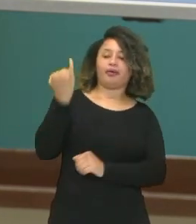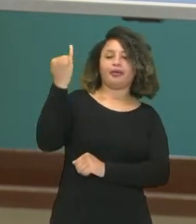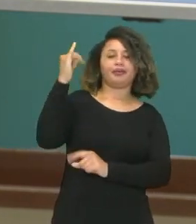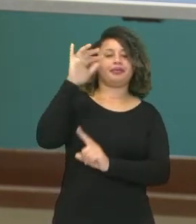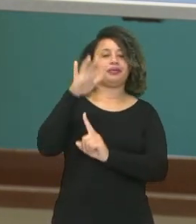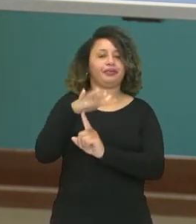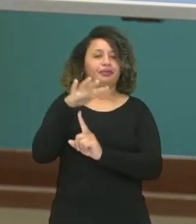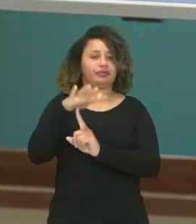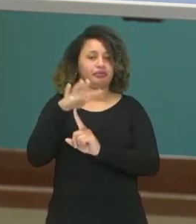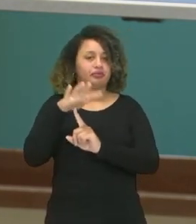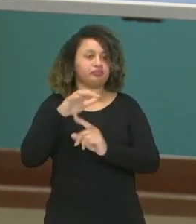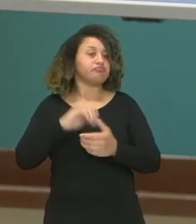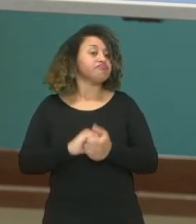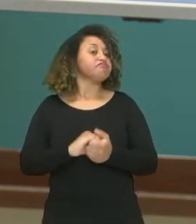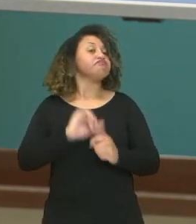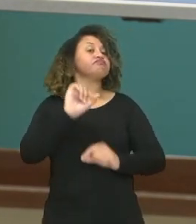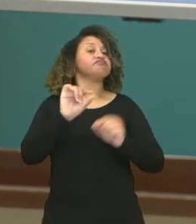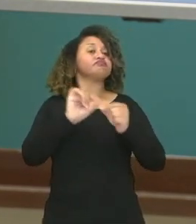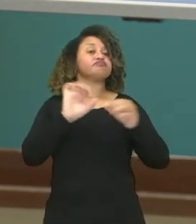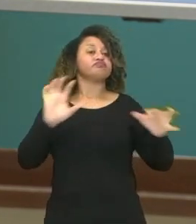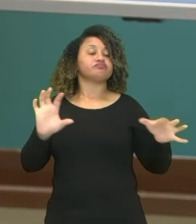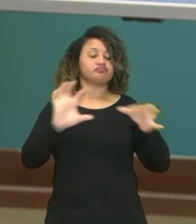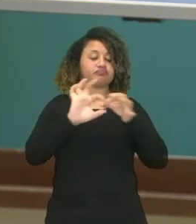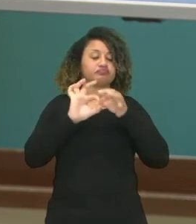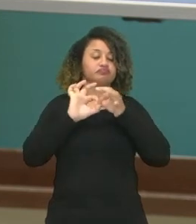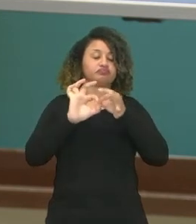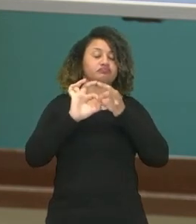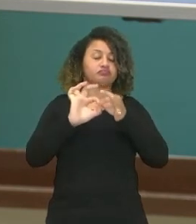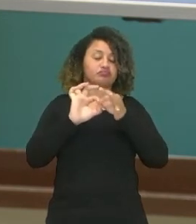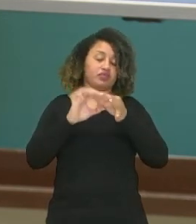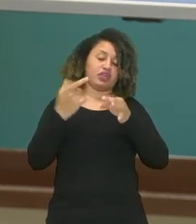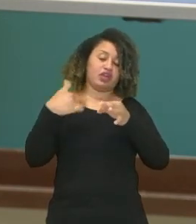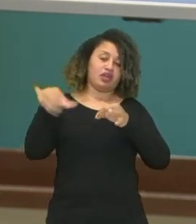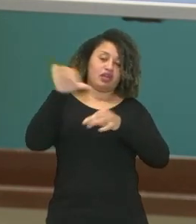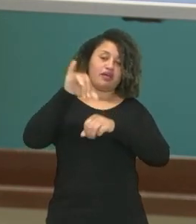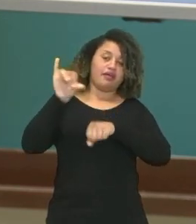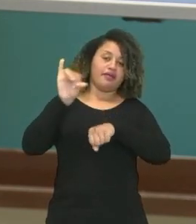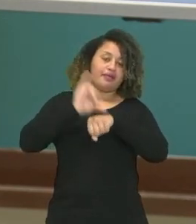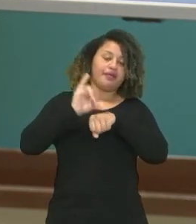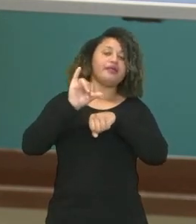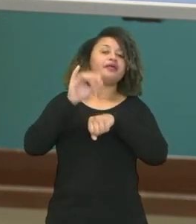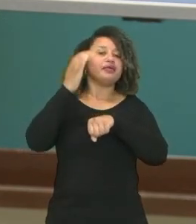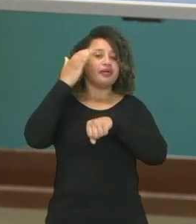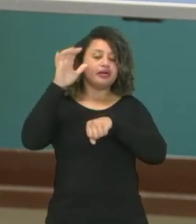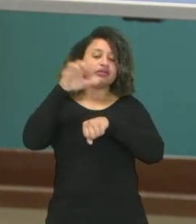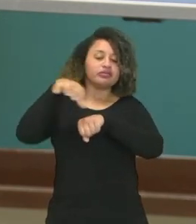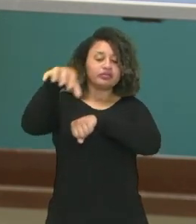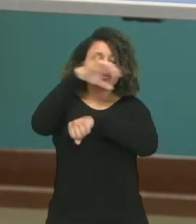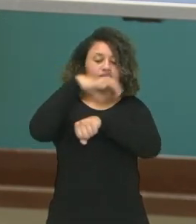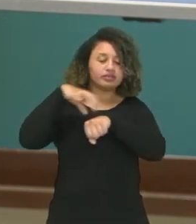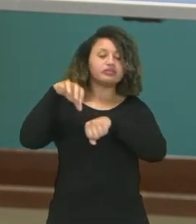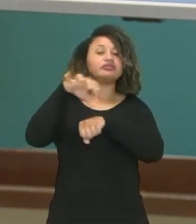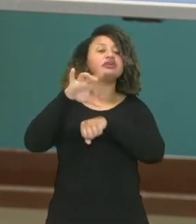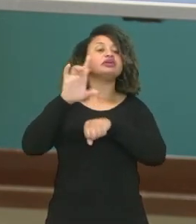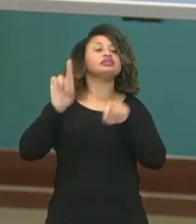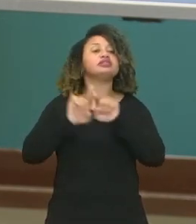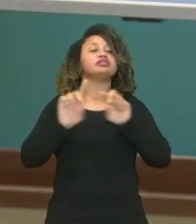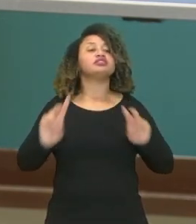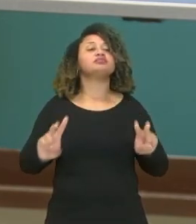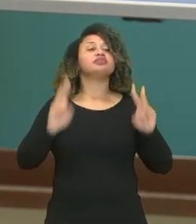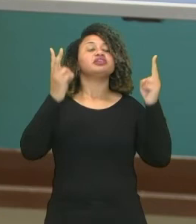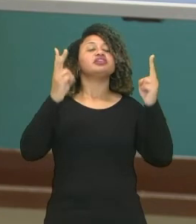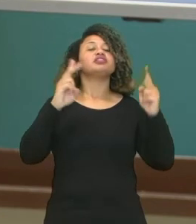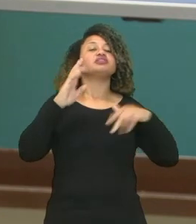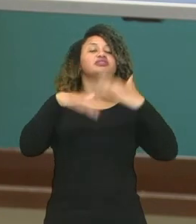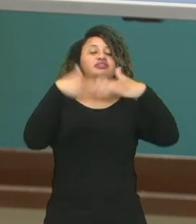A ideia era unificar o estado em torno da capital e de si mesmo, do próprio estado, e de valorizar esse